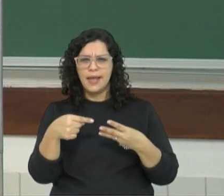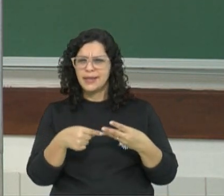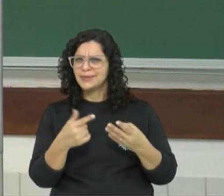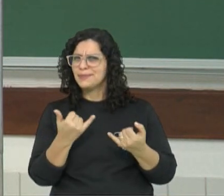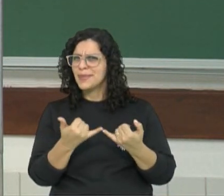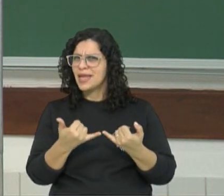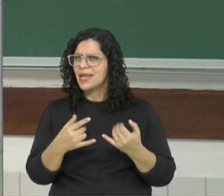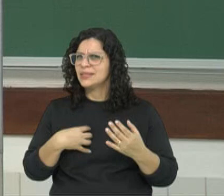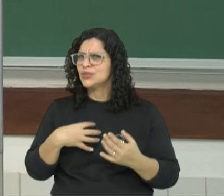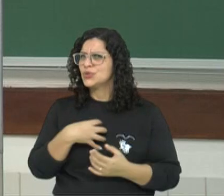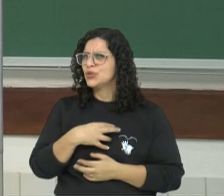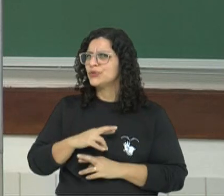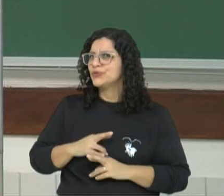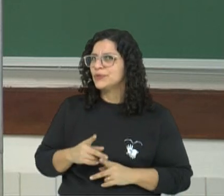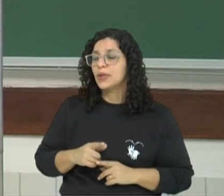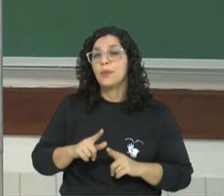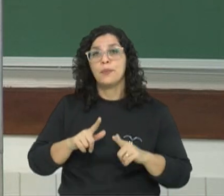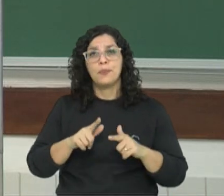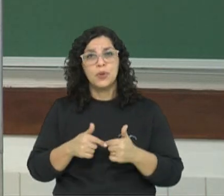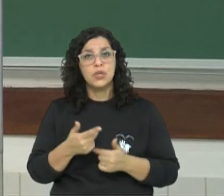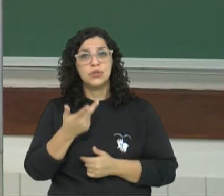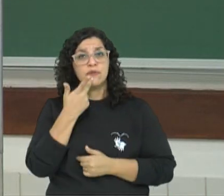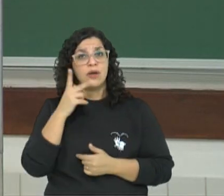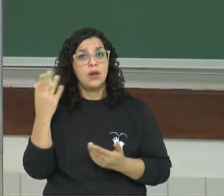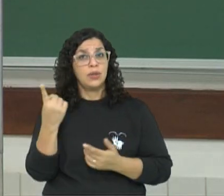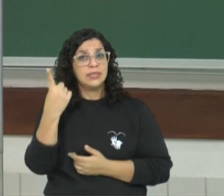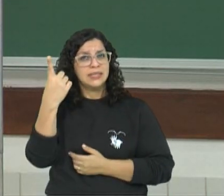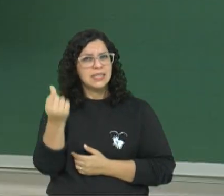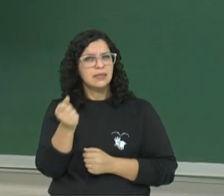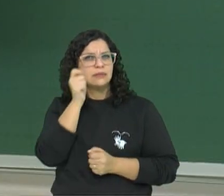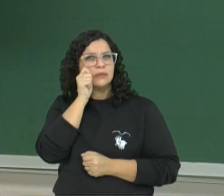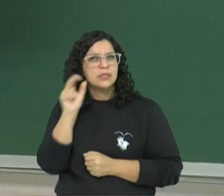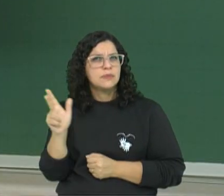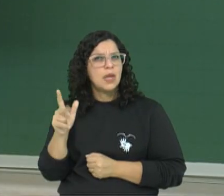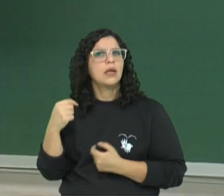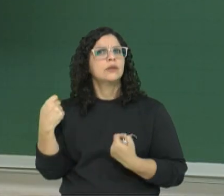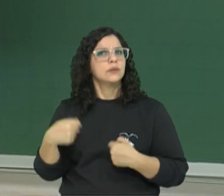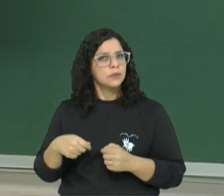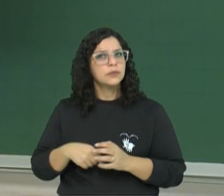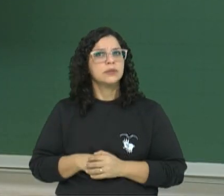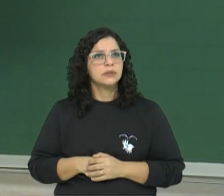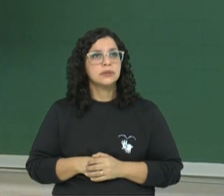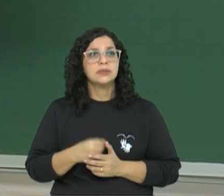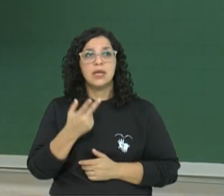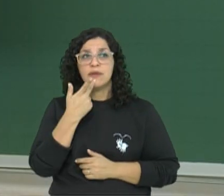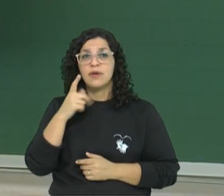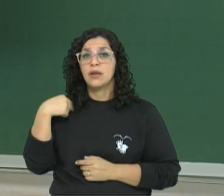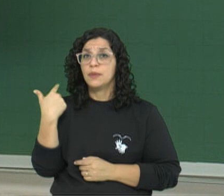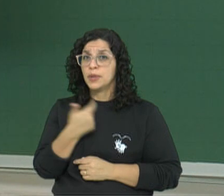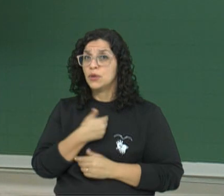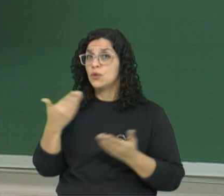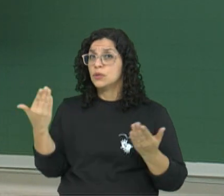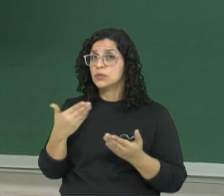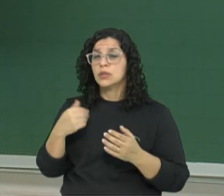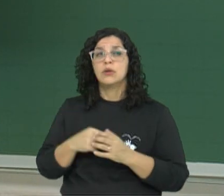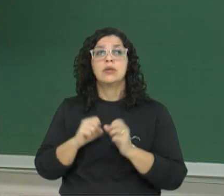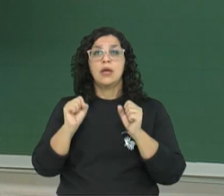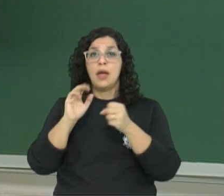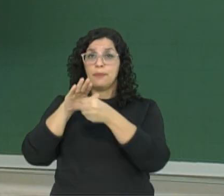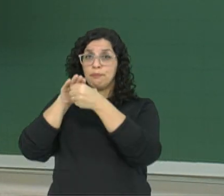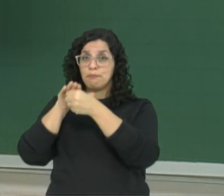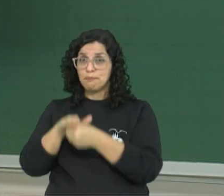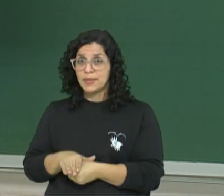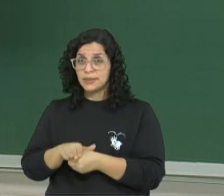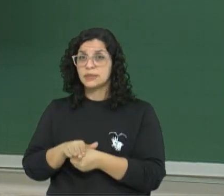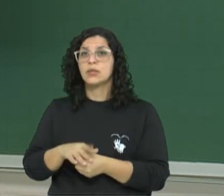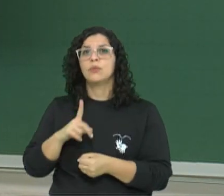taxam uma situação. Então, nesse caso aqui, fique esperto disso. Se ele falasse para nós que a pressão